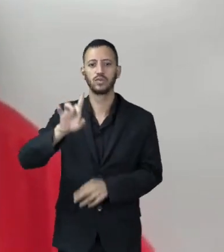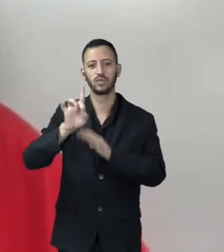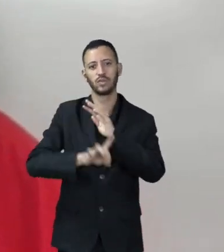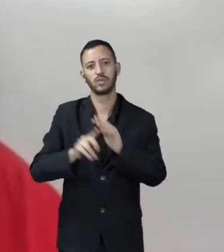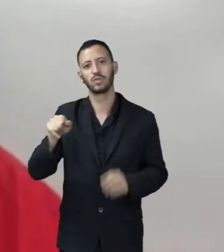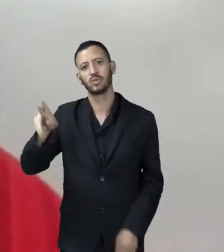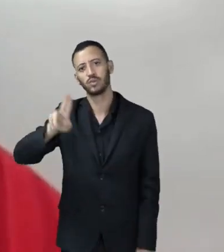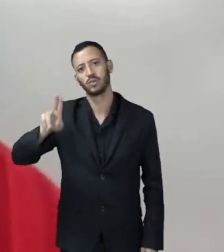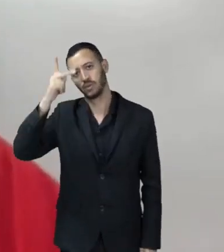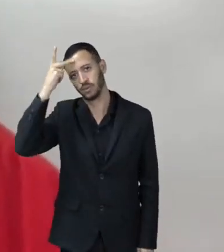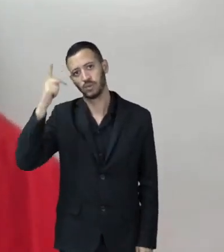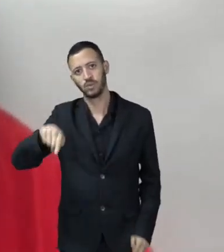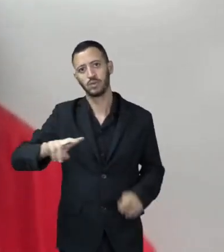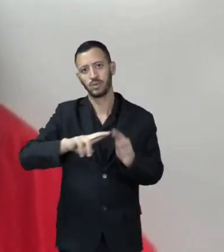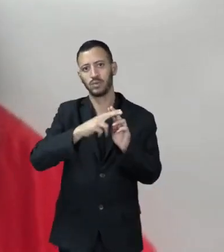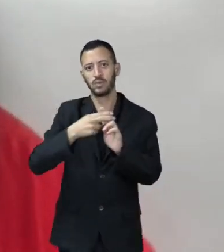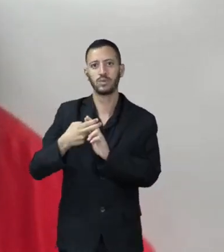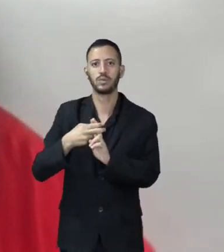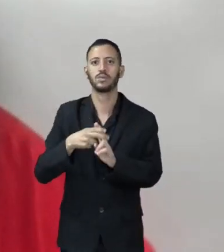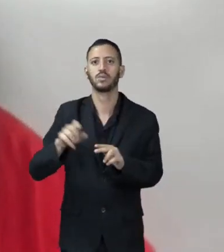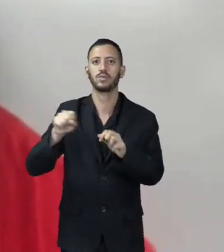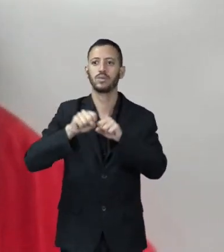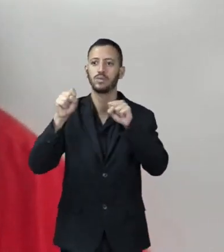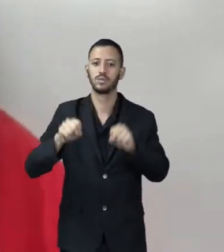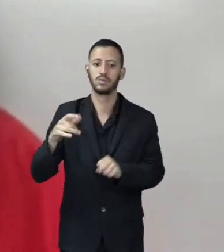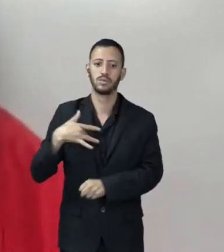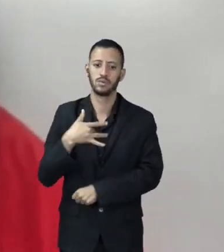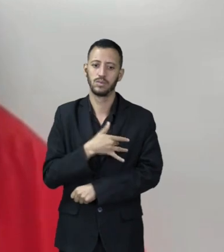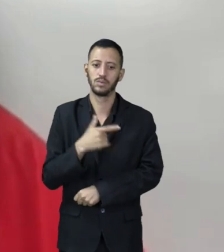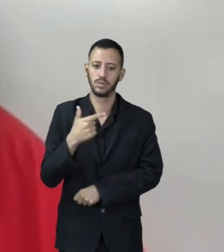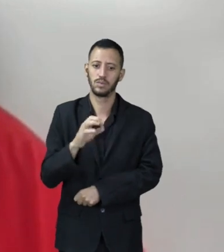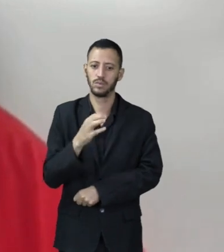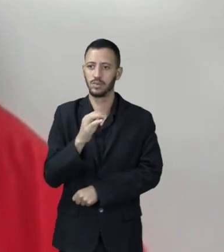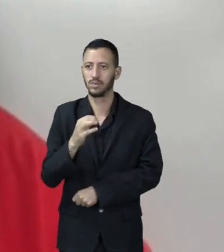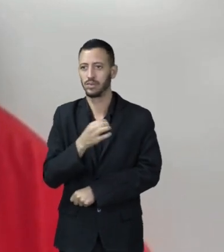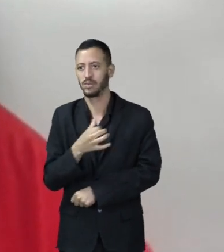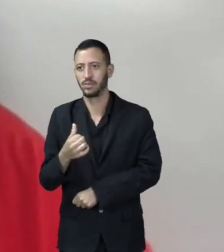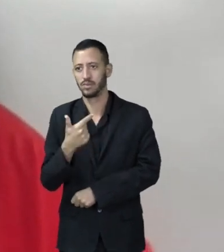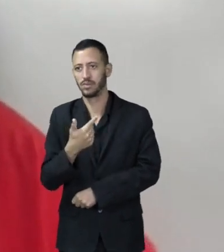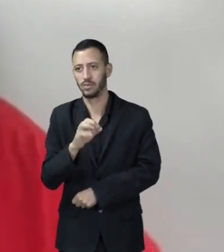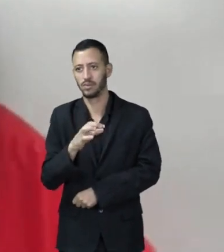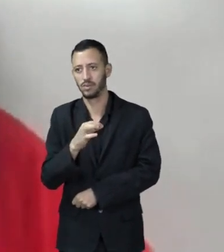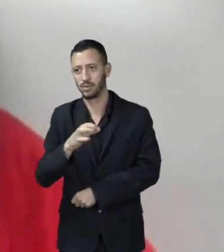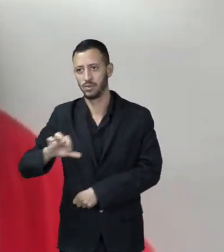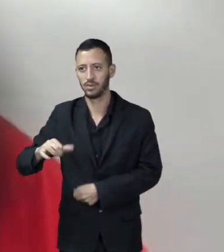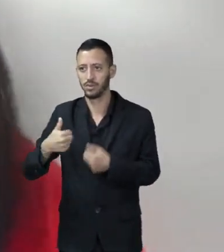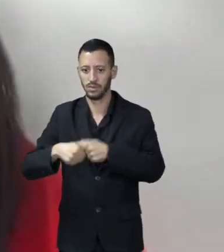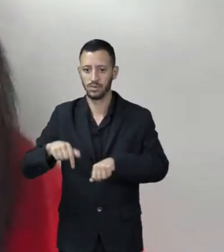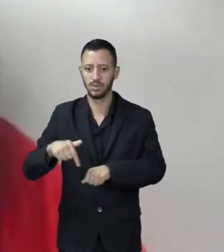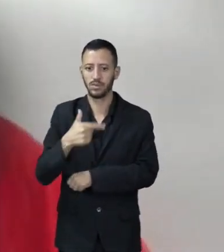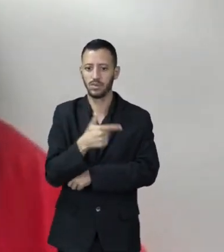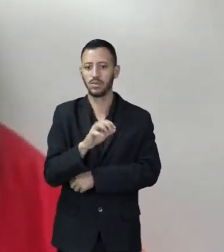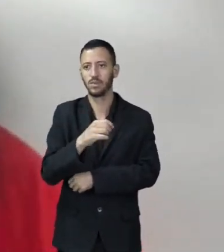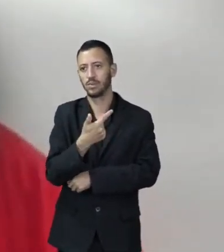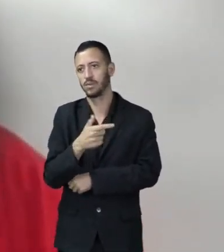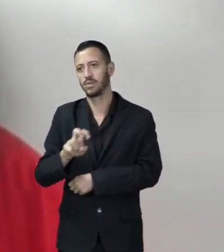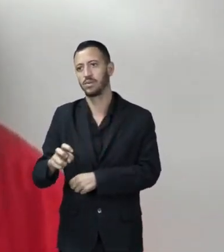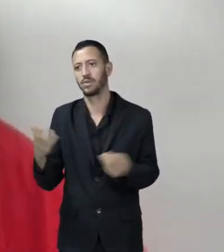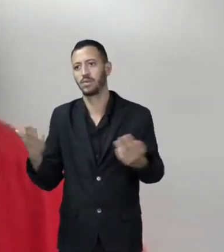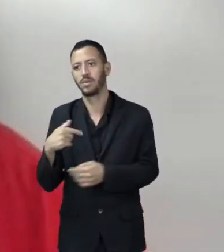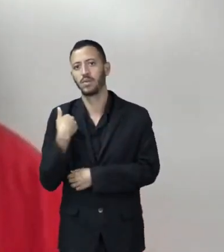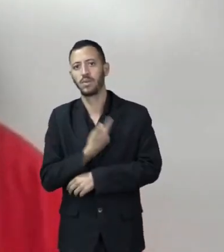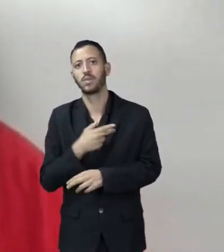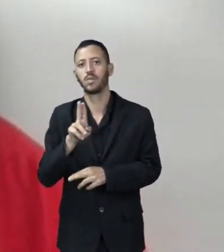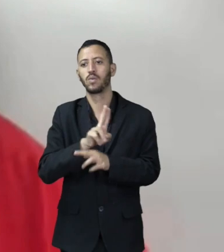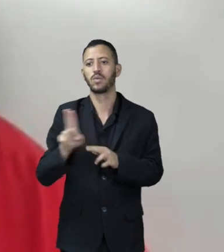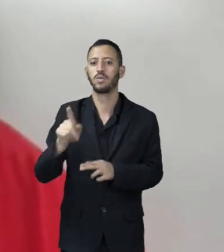uma das cartas magnas que nós temos no nosso sistema de saúde. 2006, 2009. Estamos aqui em 2025 e ainda o nome social